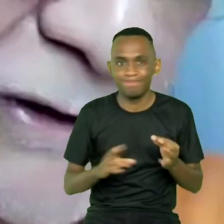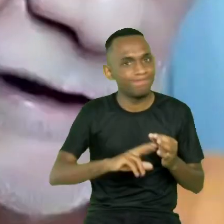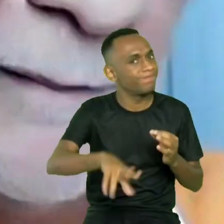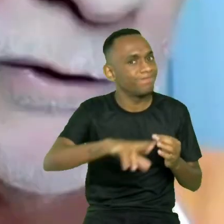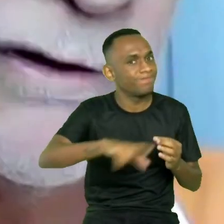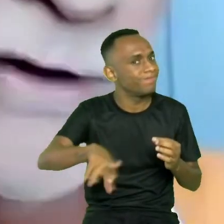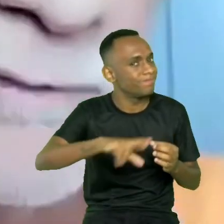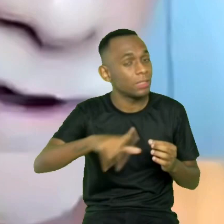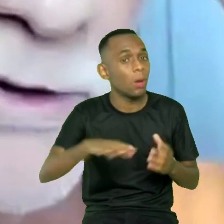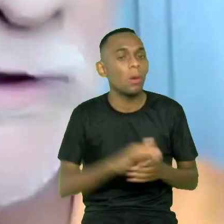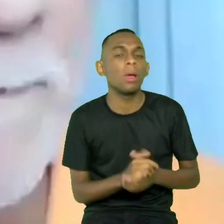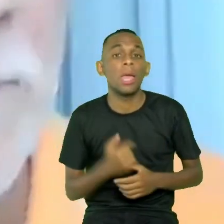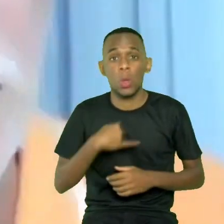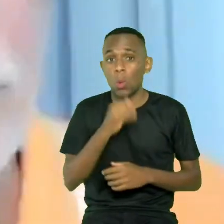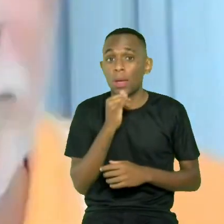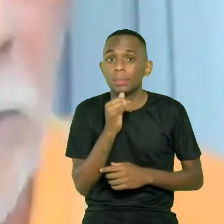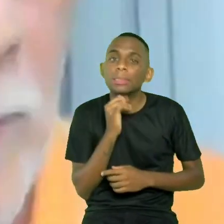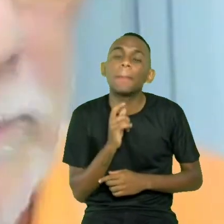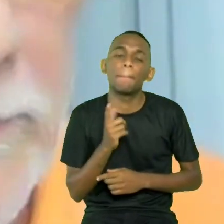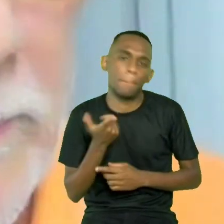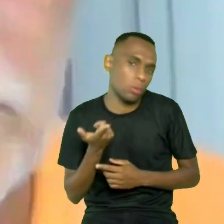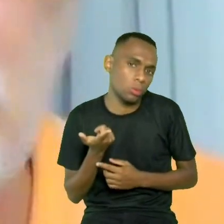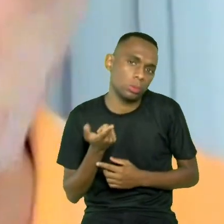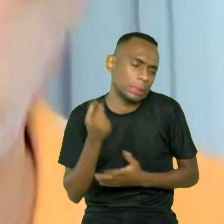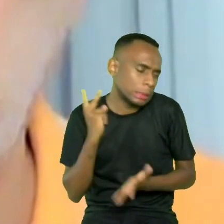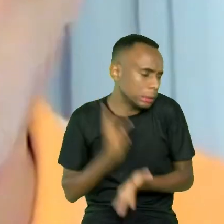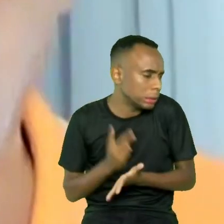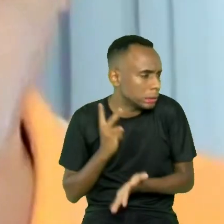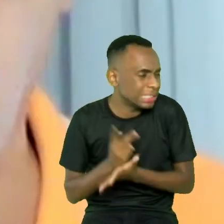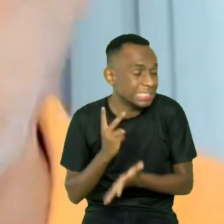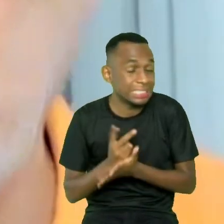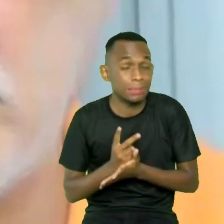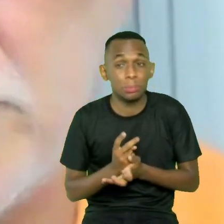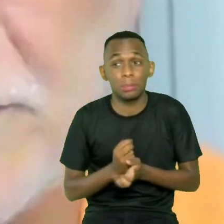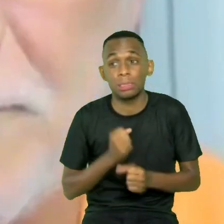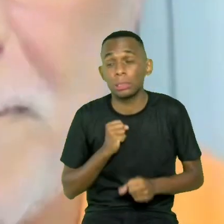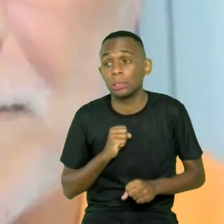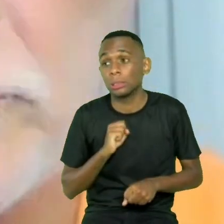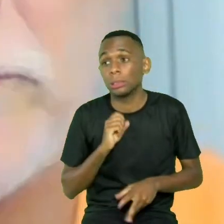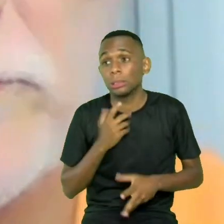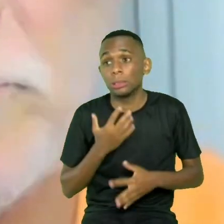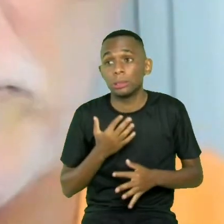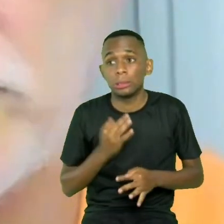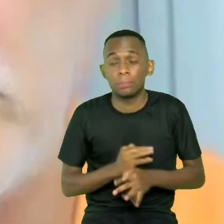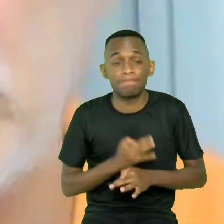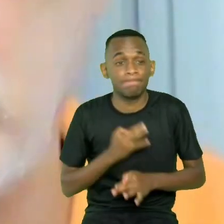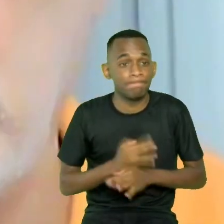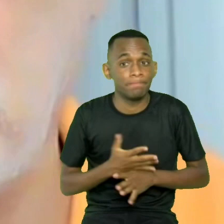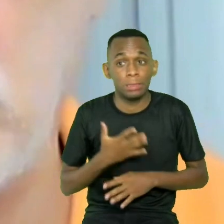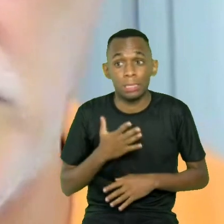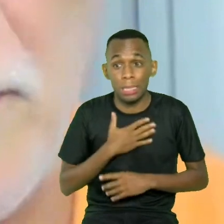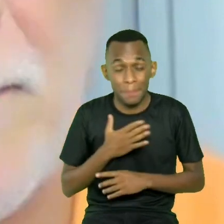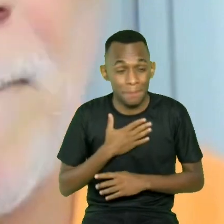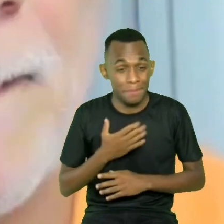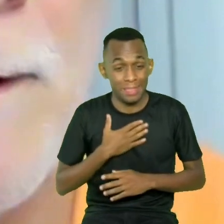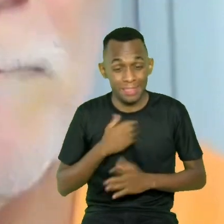Eu, por exemplo, eu sempre tive a maior resistência em ilustrar coisas minhas, coisas que eu mesmo tenho